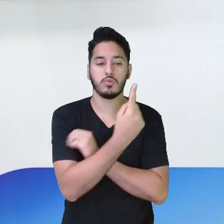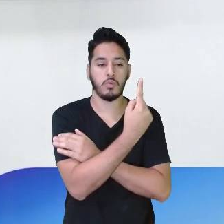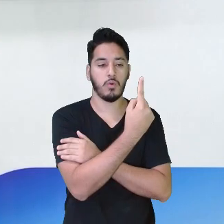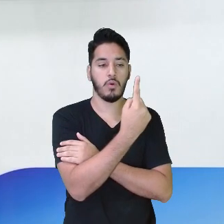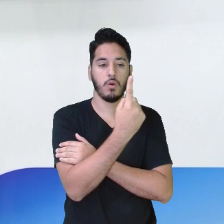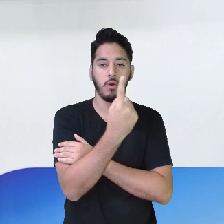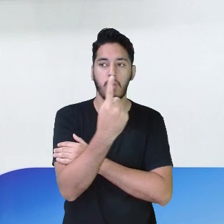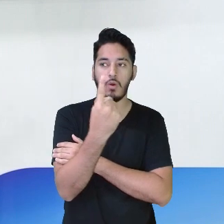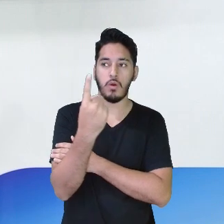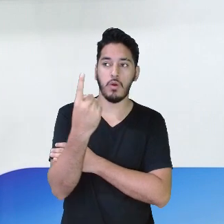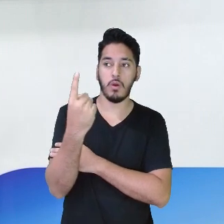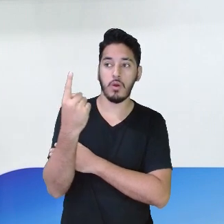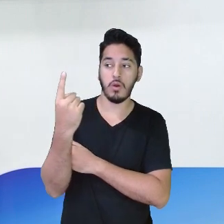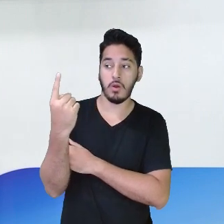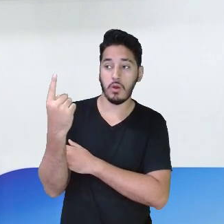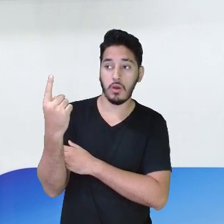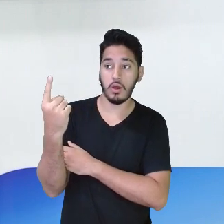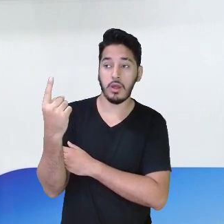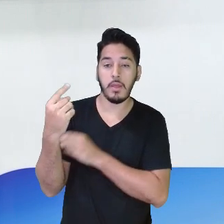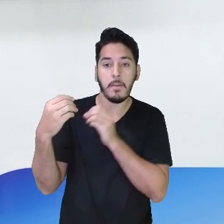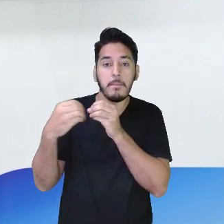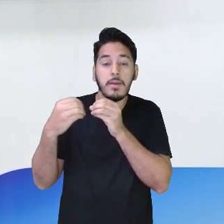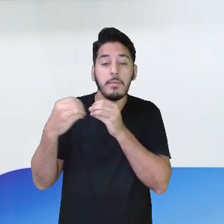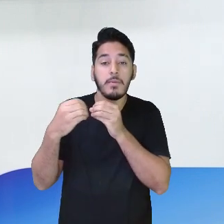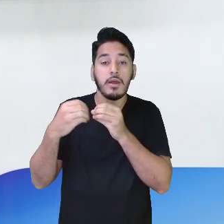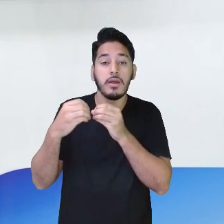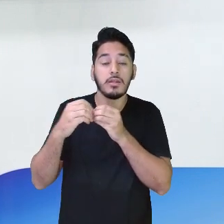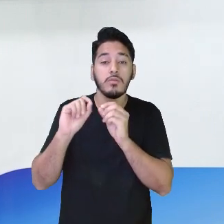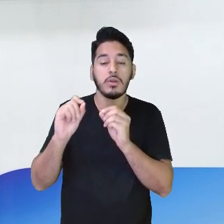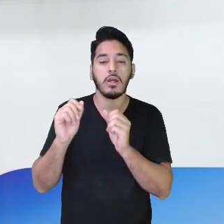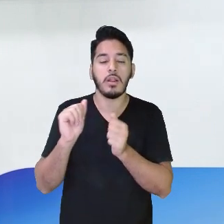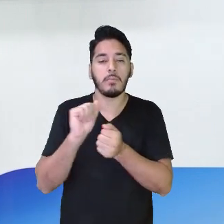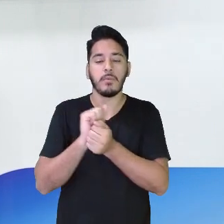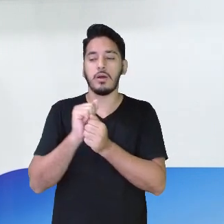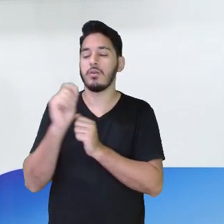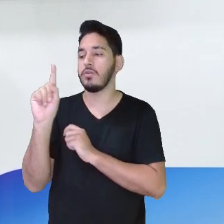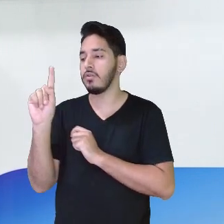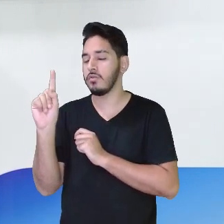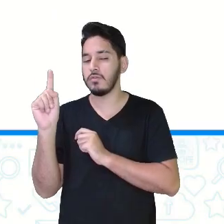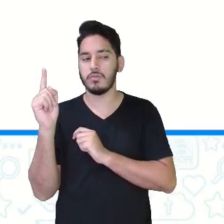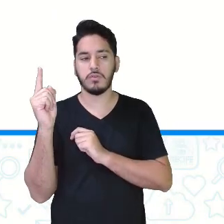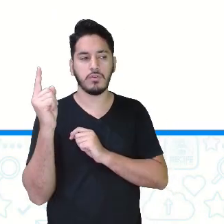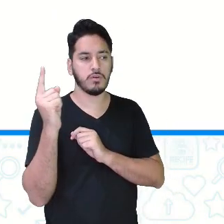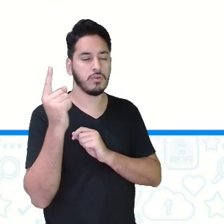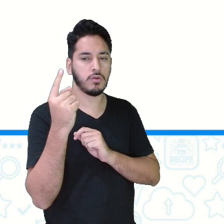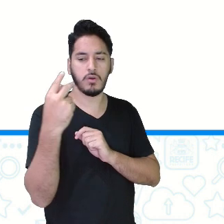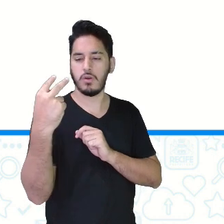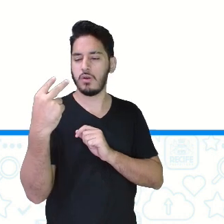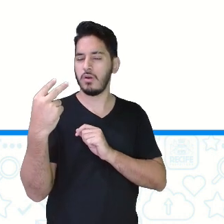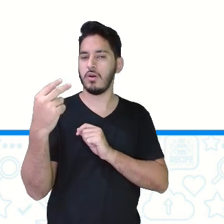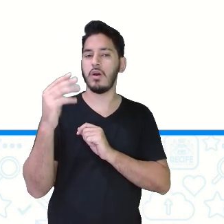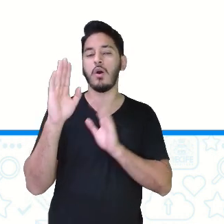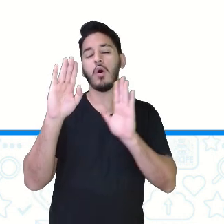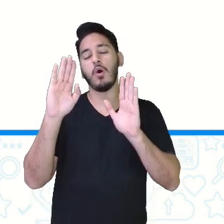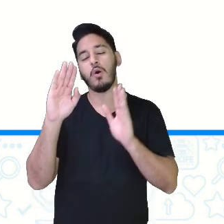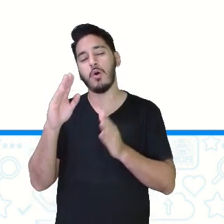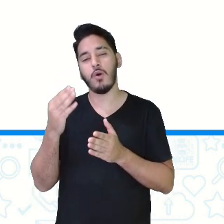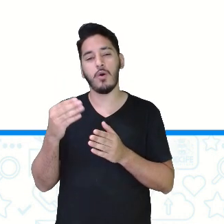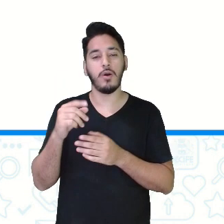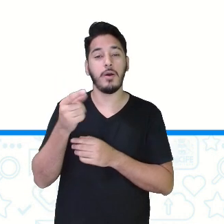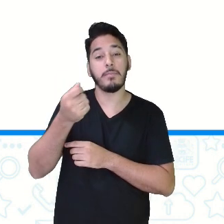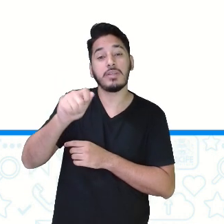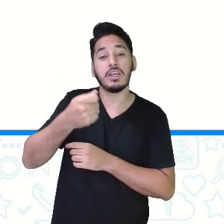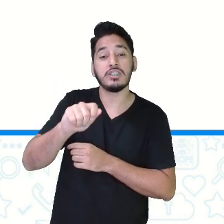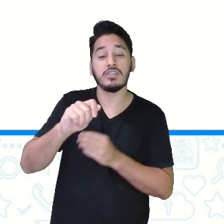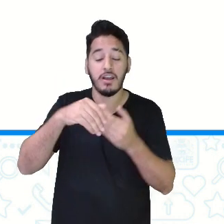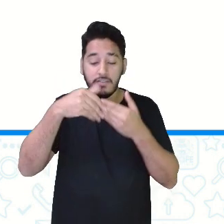Leôncio. Bem perto dele, ela parou e se virou para trás. Oh, deixei cair minha chave